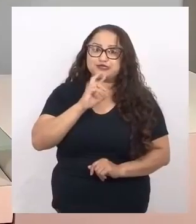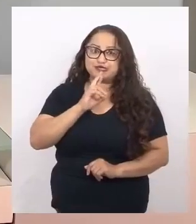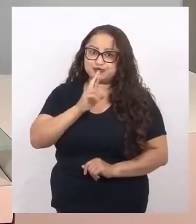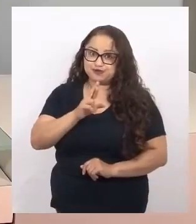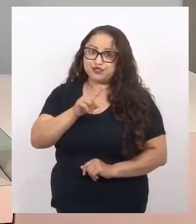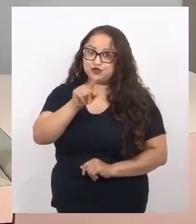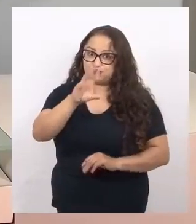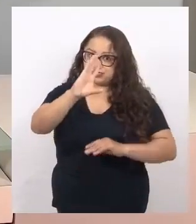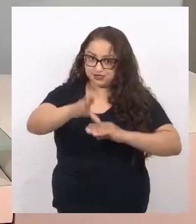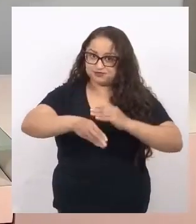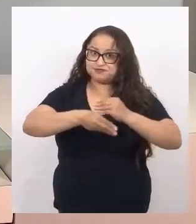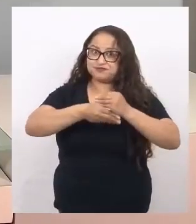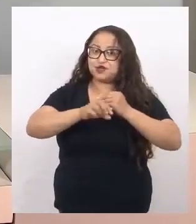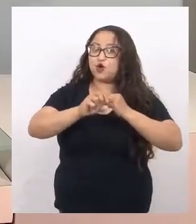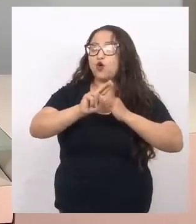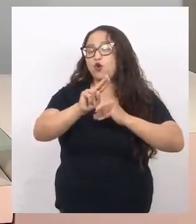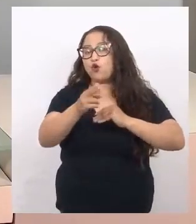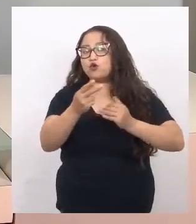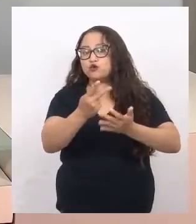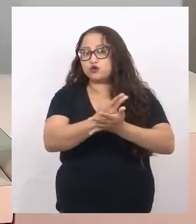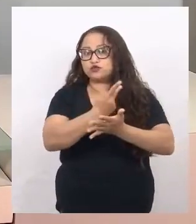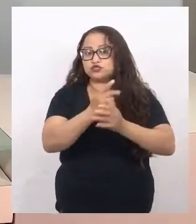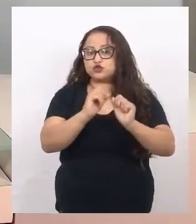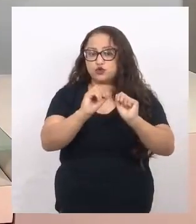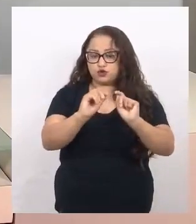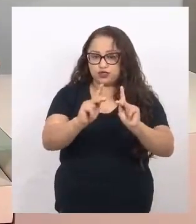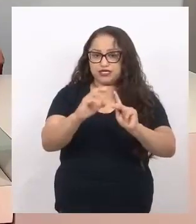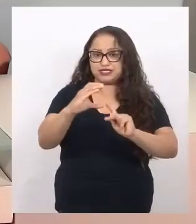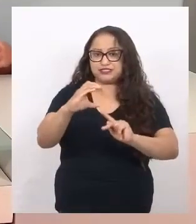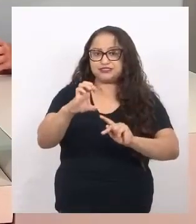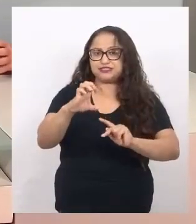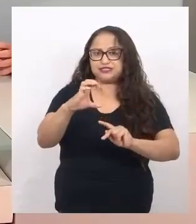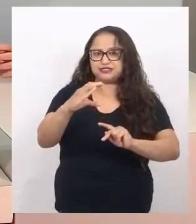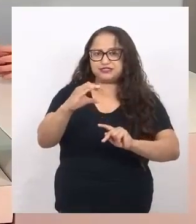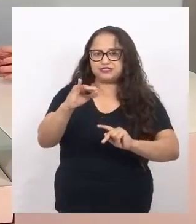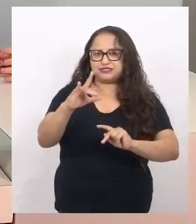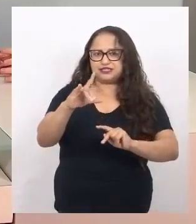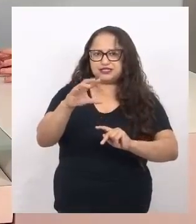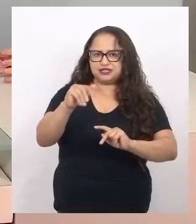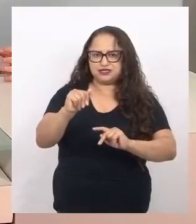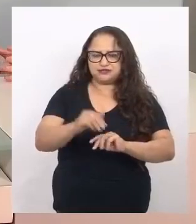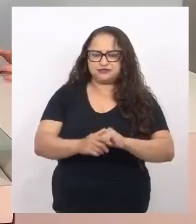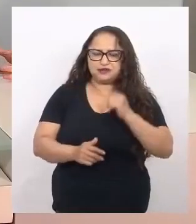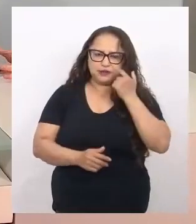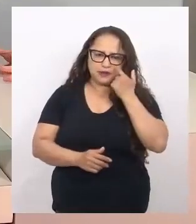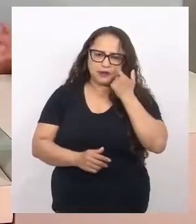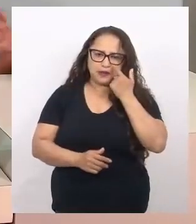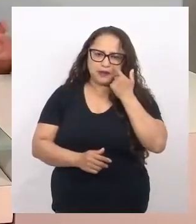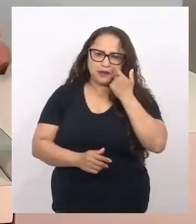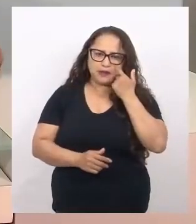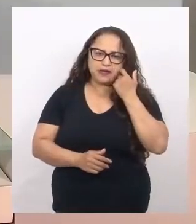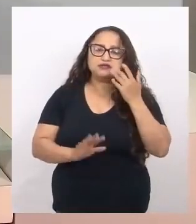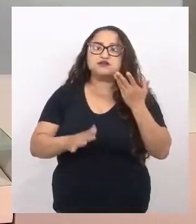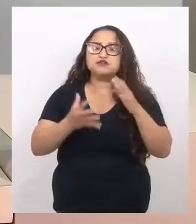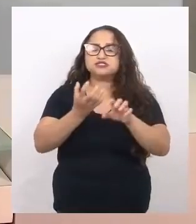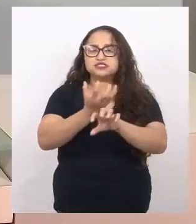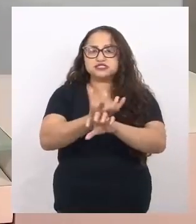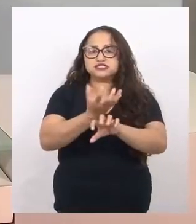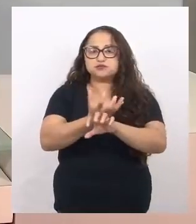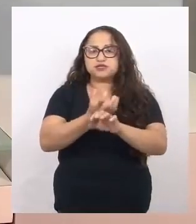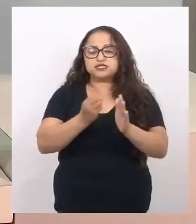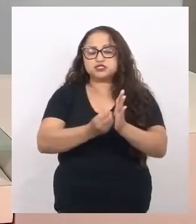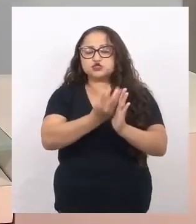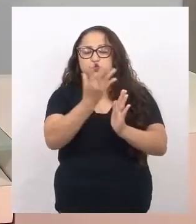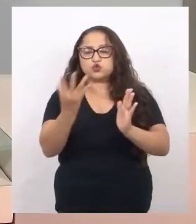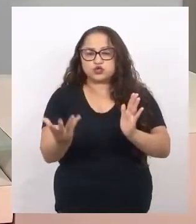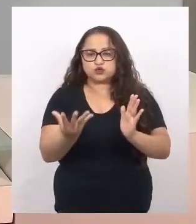me complementa ou me corrige, tá bom, Cecília? Os componentes curriculares do novo ensino médio, vamos dizer assim, né?